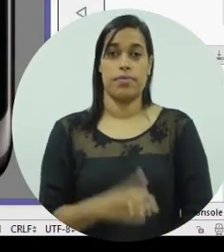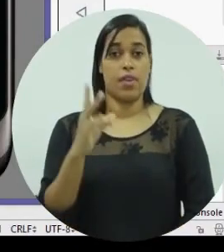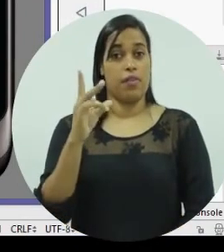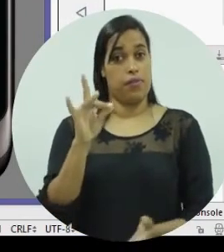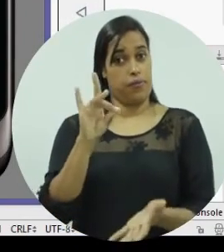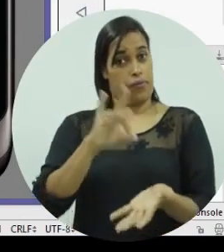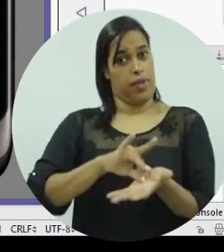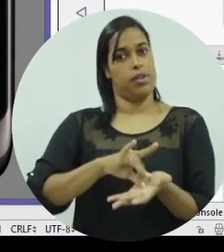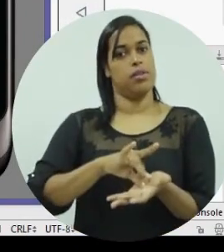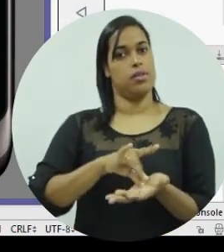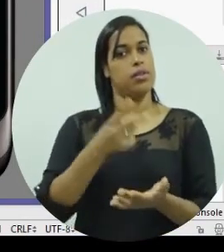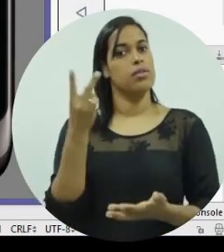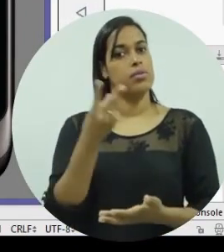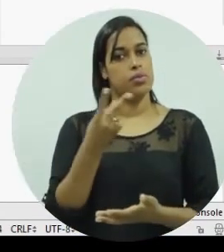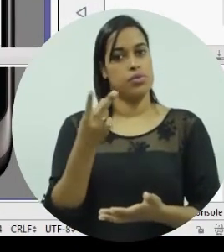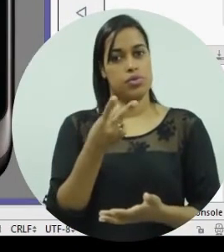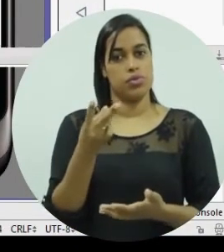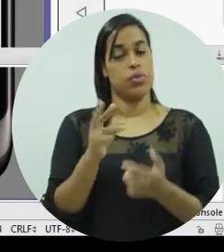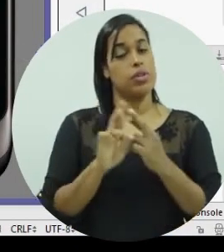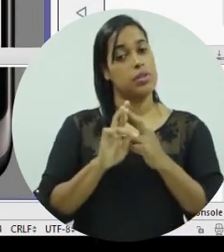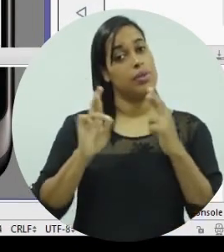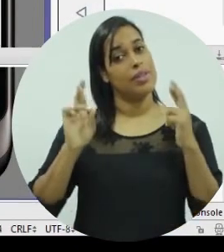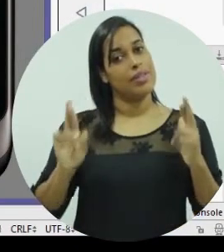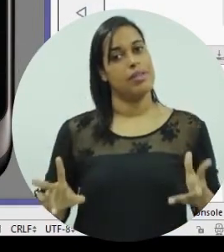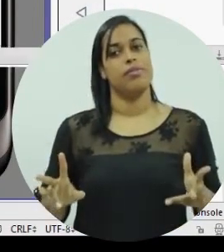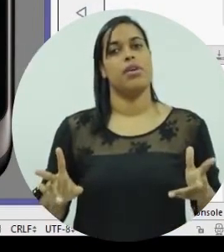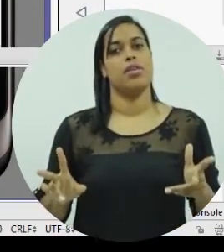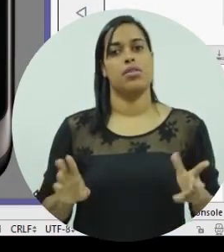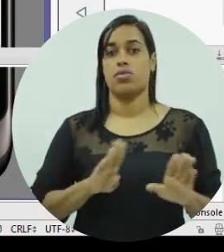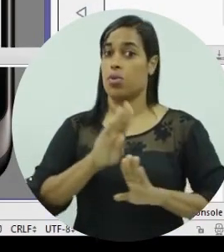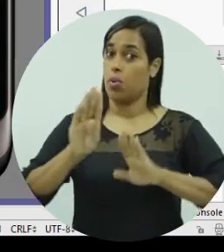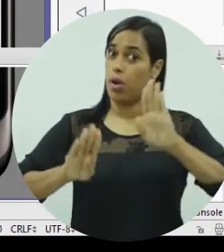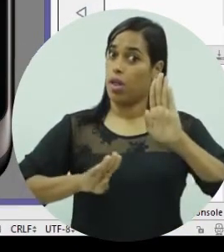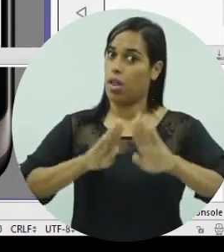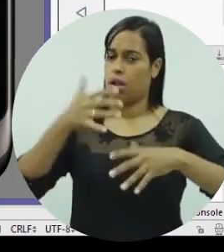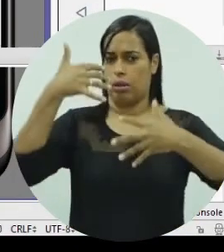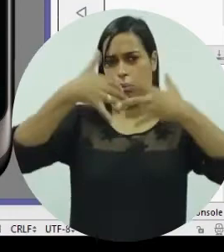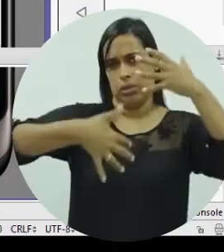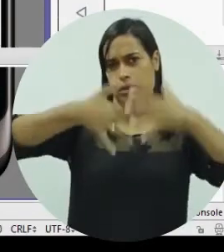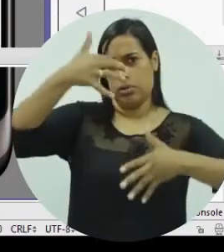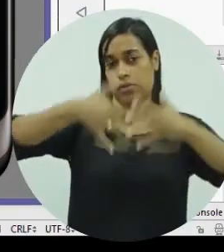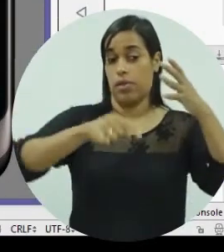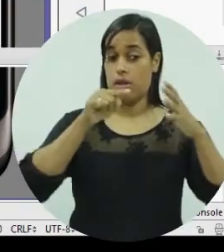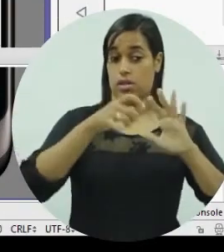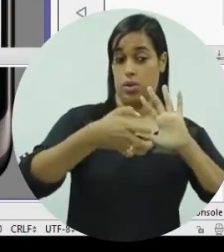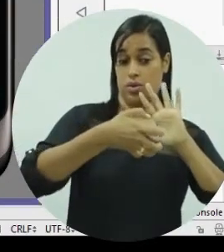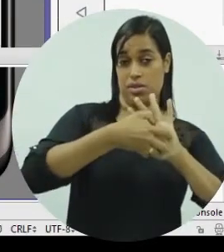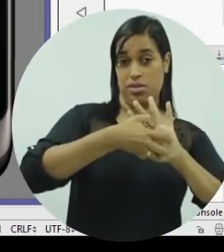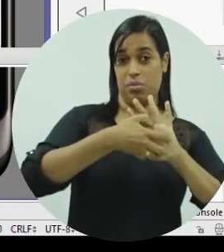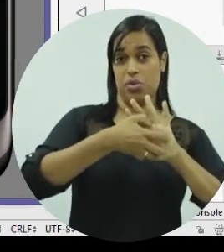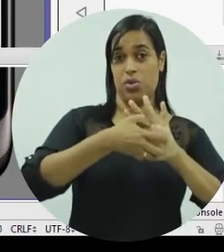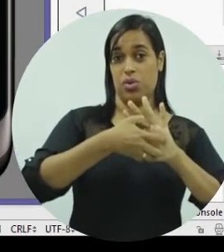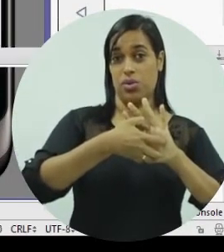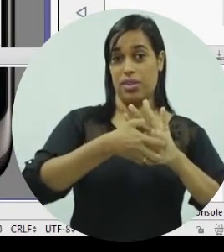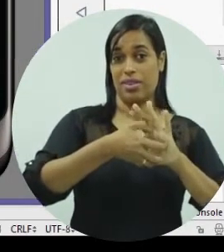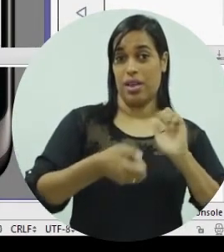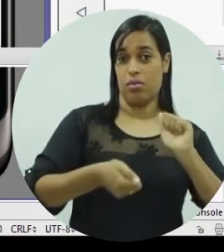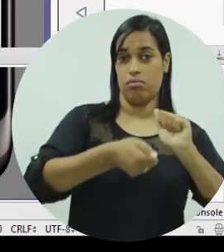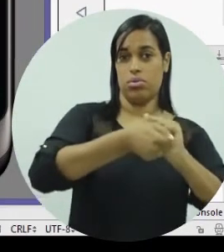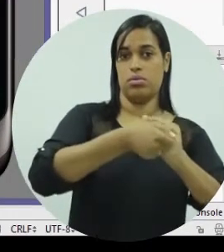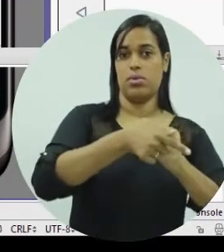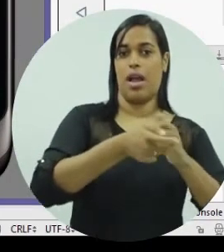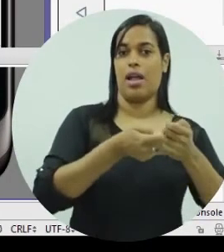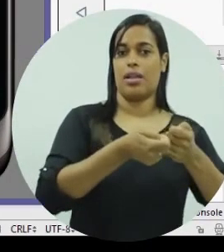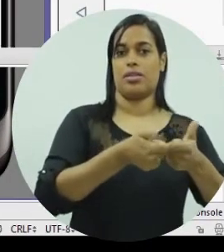Verdadeiro. Os dois são diferentes. Cuidado para não confundir. Esse daqui é o símbolo de atribuição. Ele